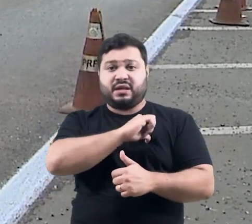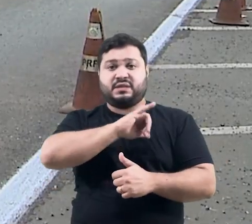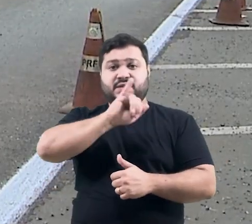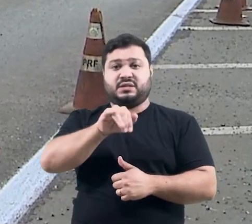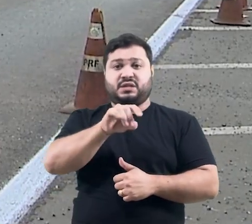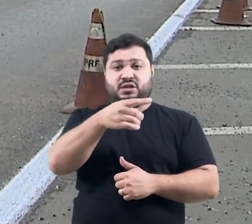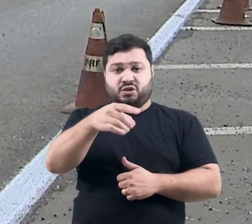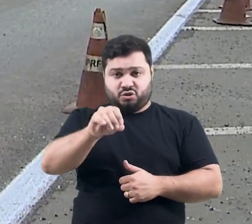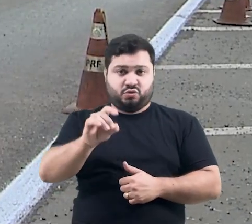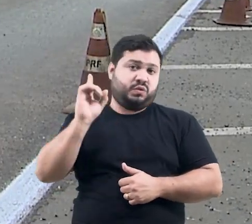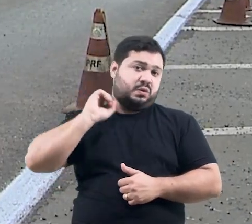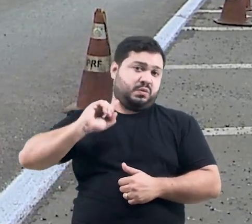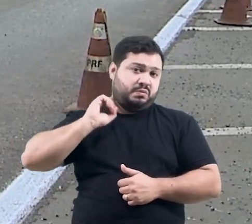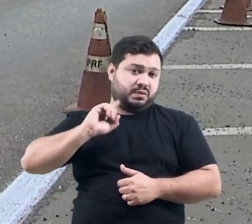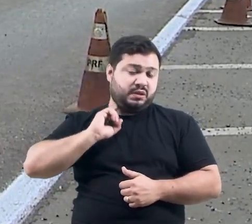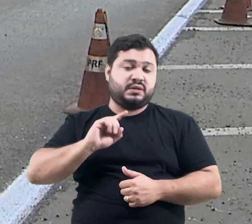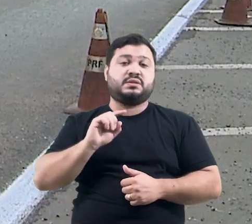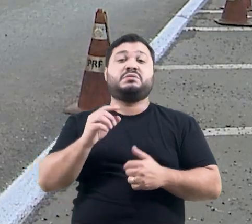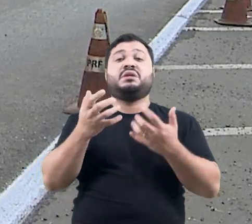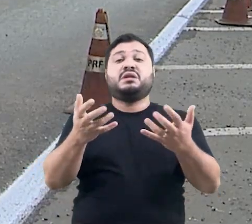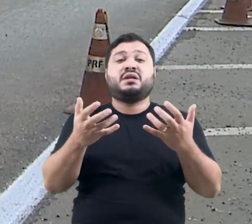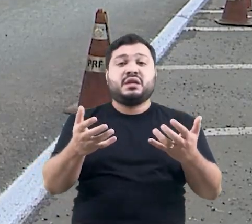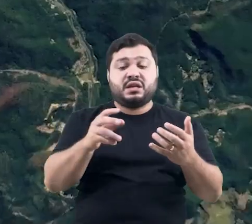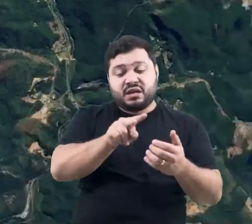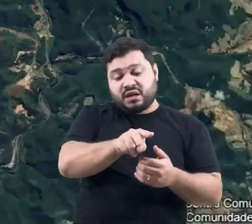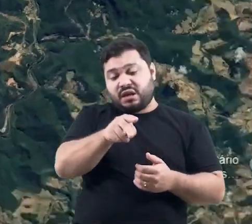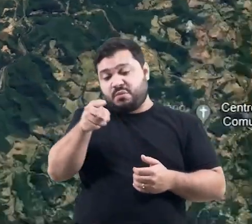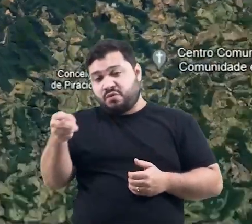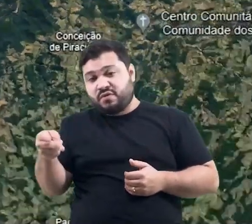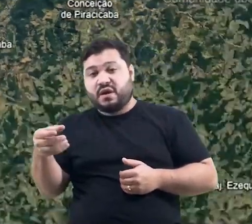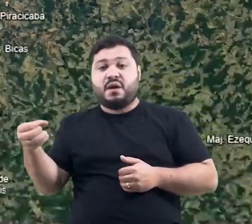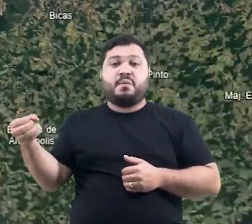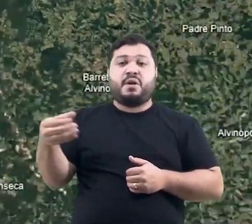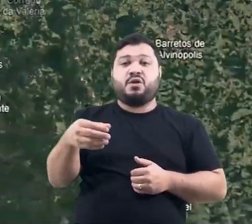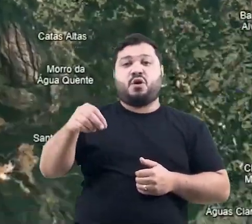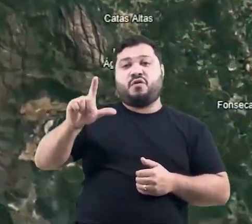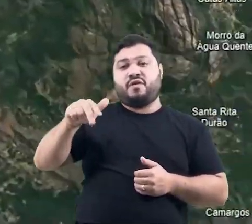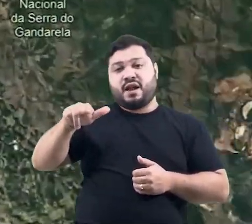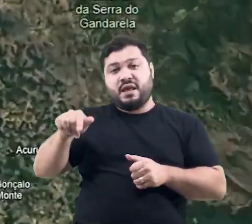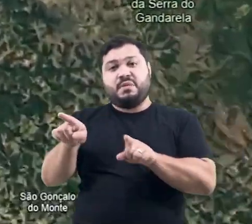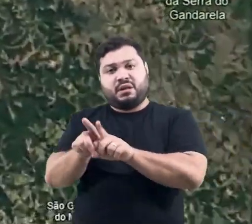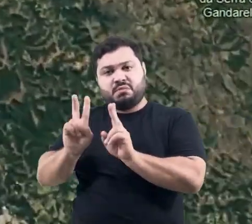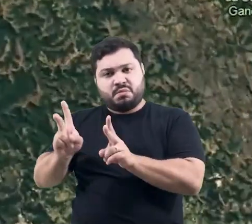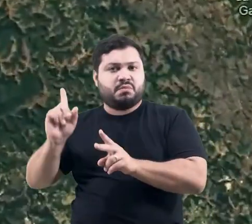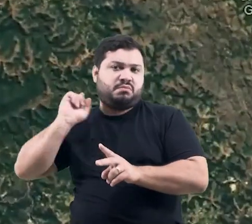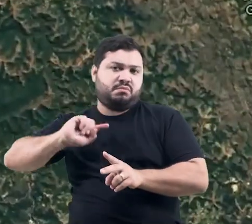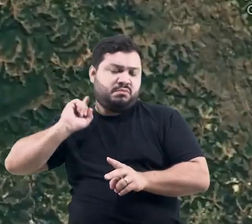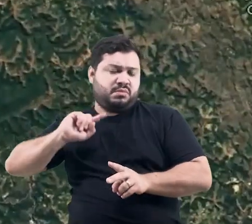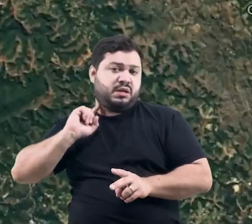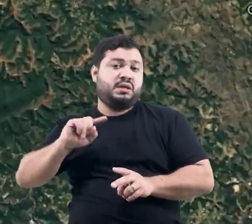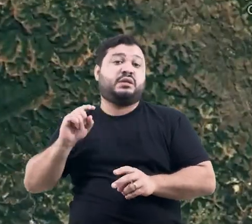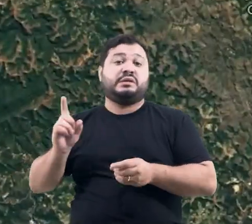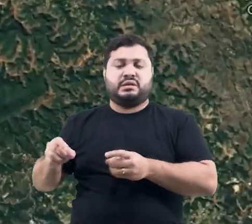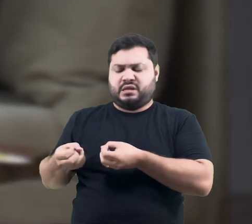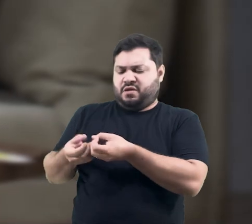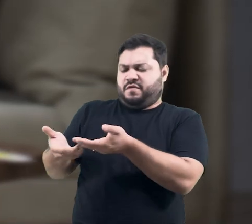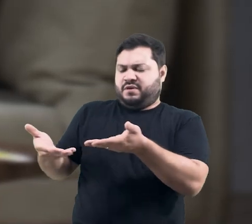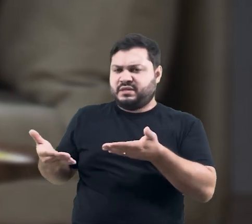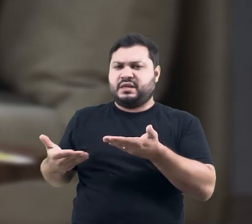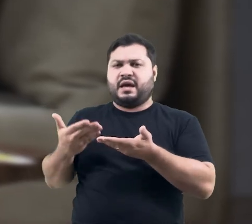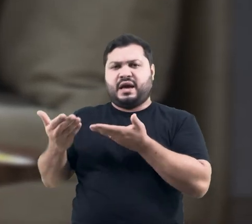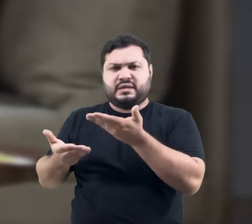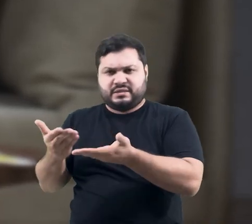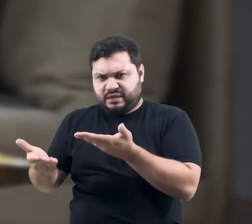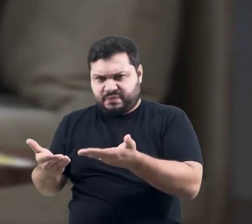lotado na delegacia de João Molevade, em Minas Gerais, pretendia sua remoção para Nova Lima, também em Minas Gerais, onde